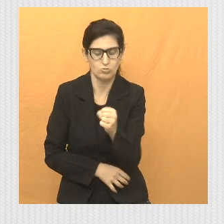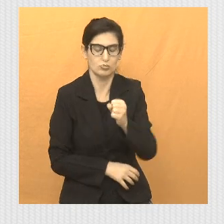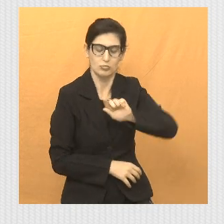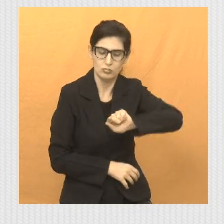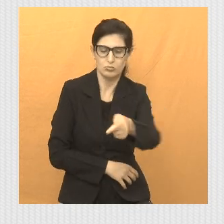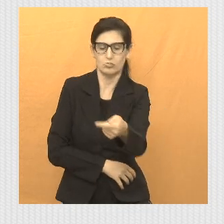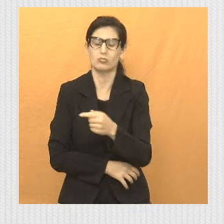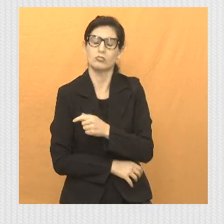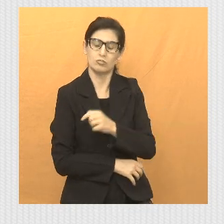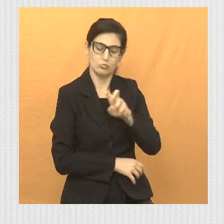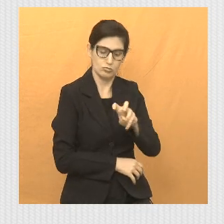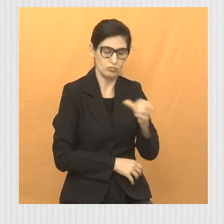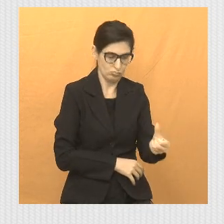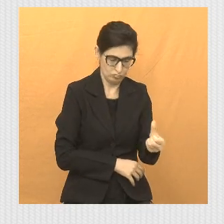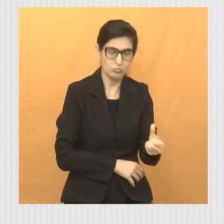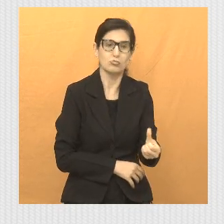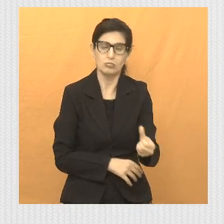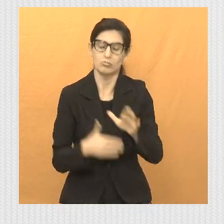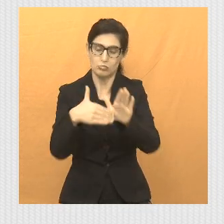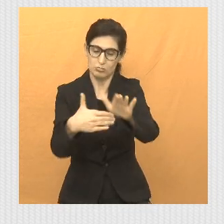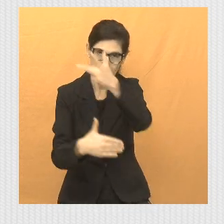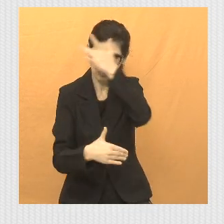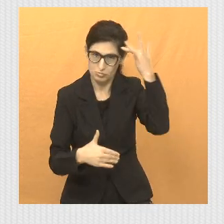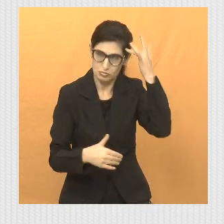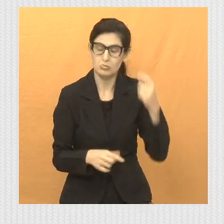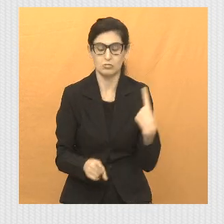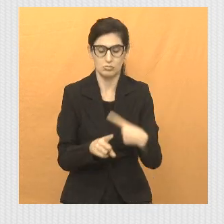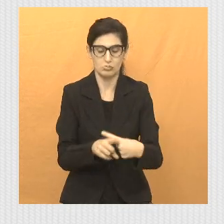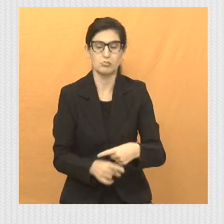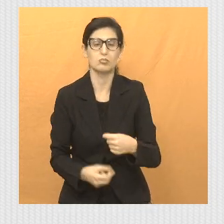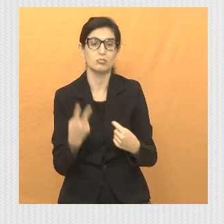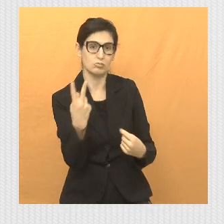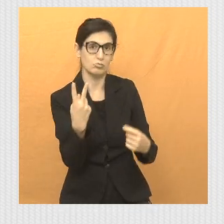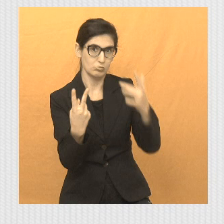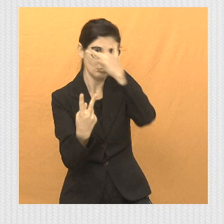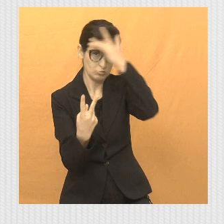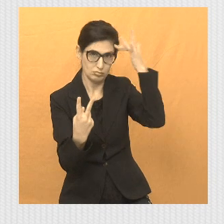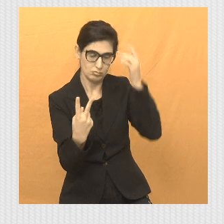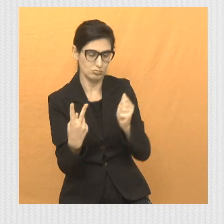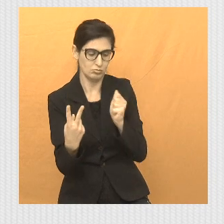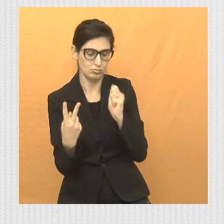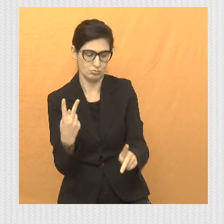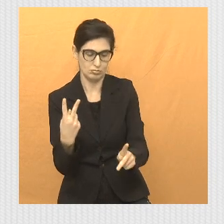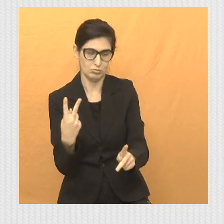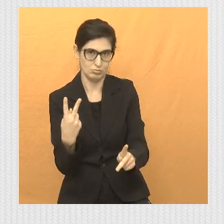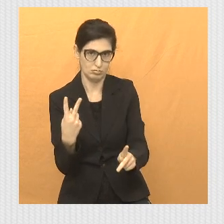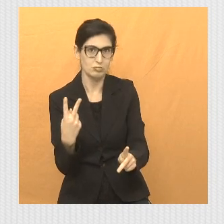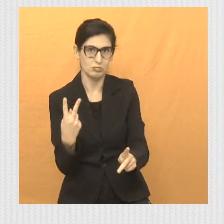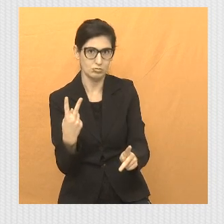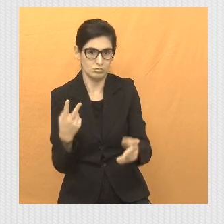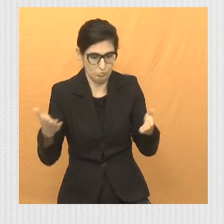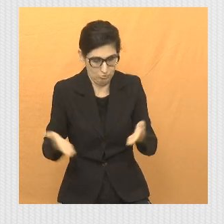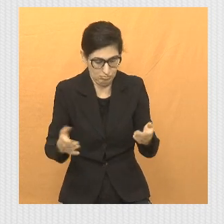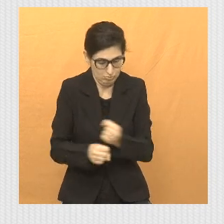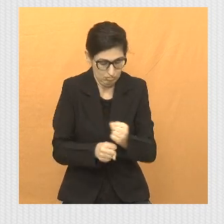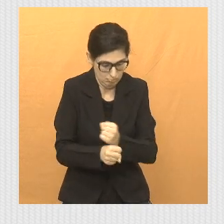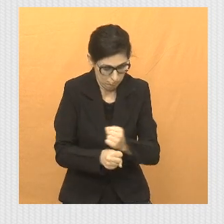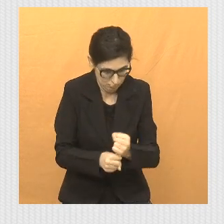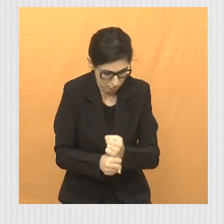18.056 atendimentos, em função de 2 aposentadorias que aconteceram agora neste primeiro quadrimestre